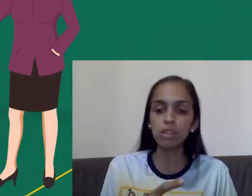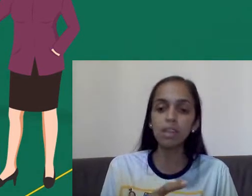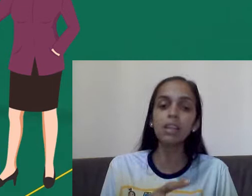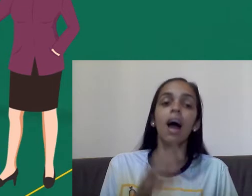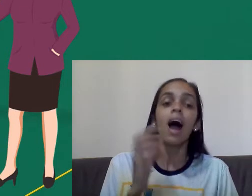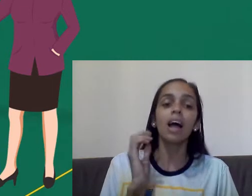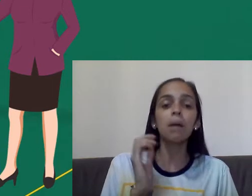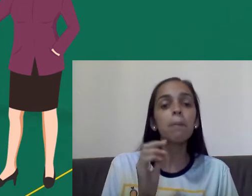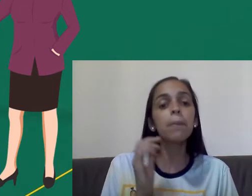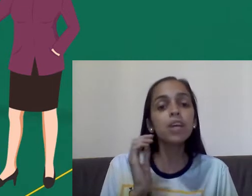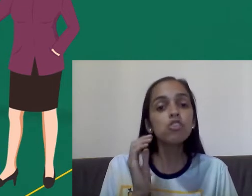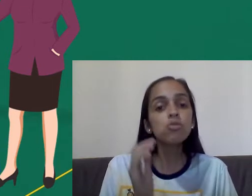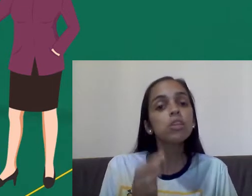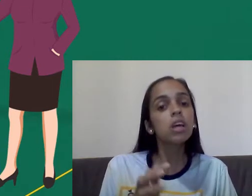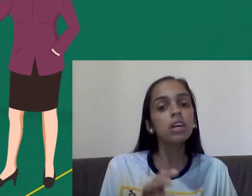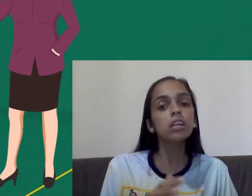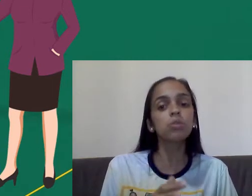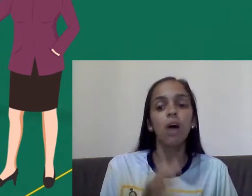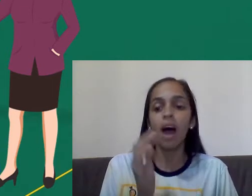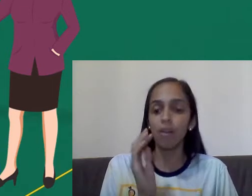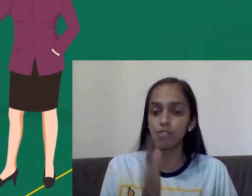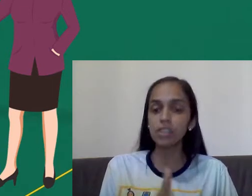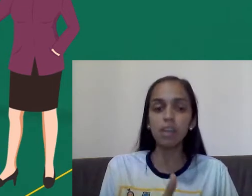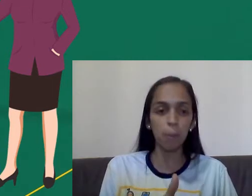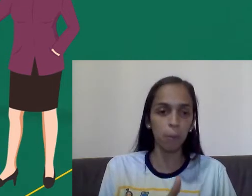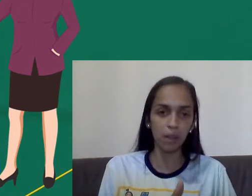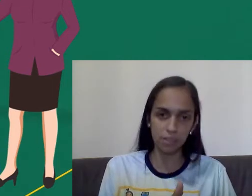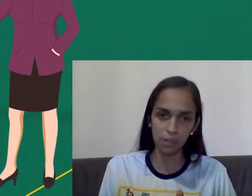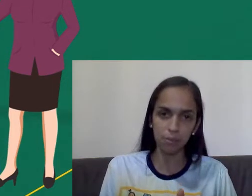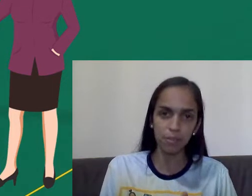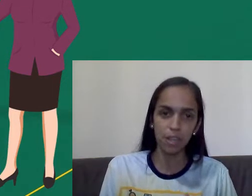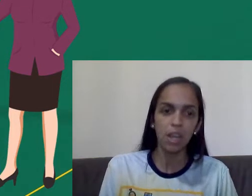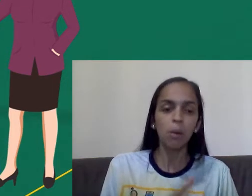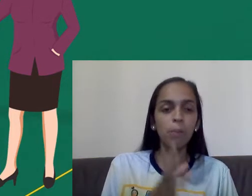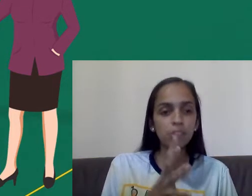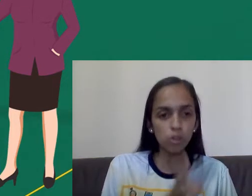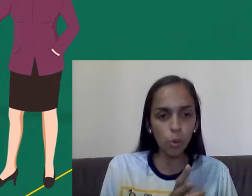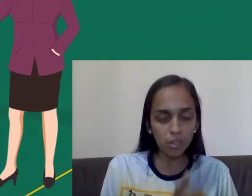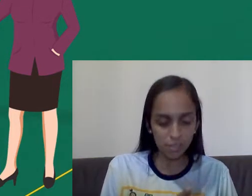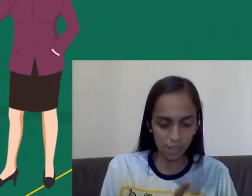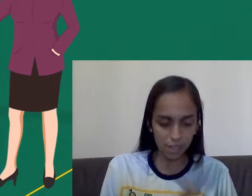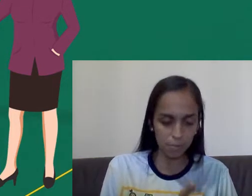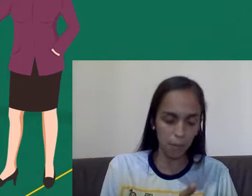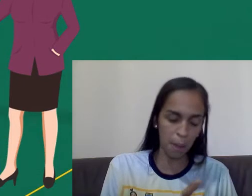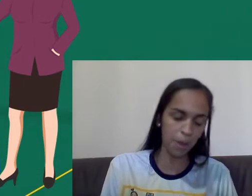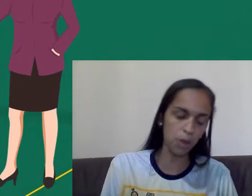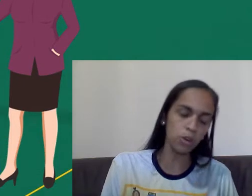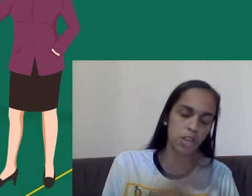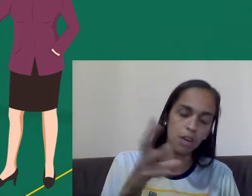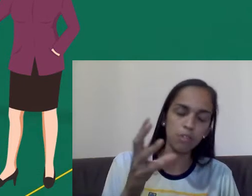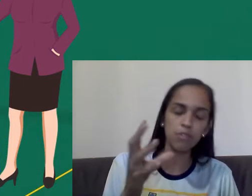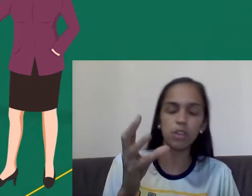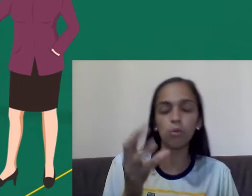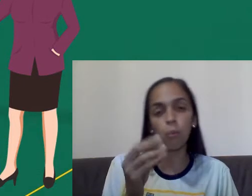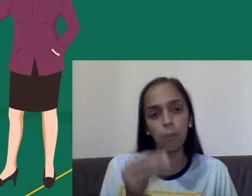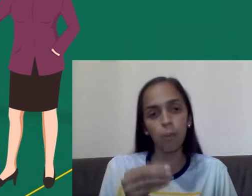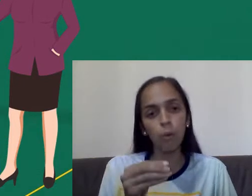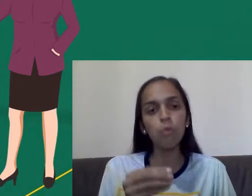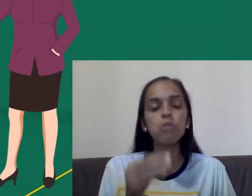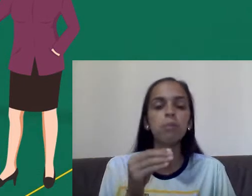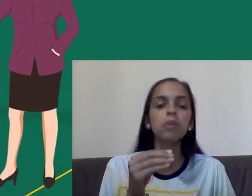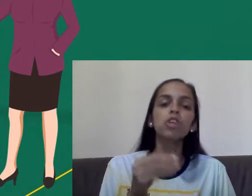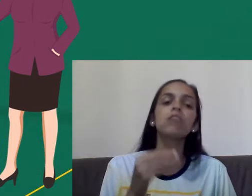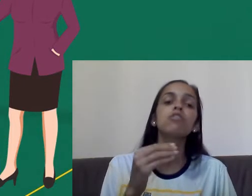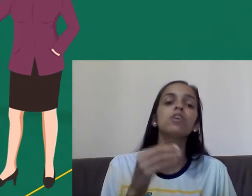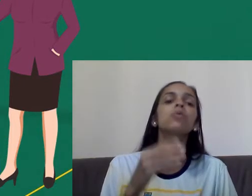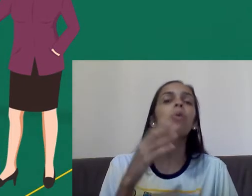distribuição de renda acaba prejudicando a vida da população. São então, pessoas, a maioria vivendo com pouco